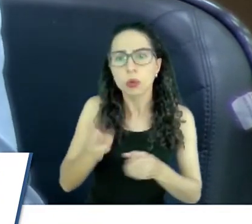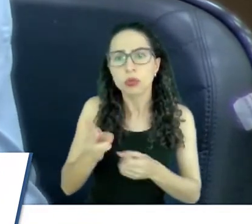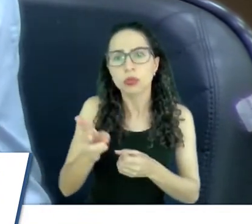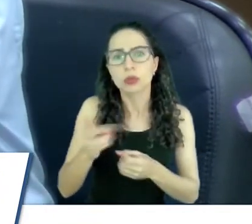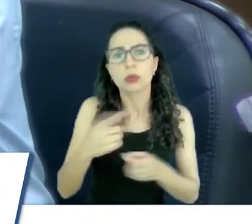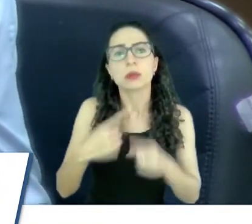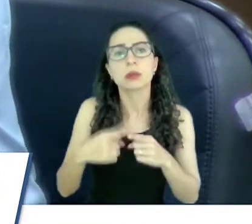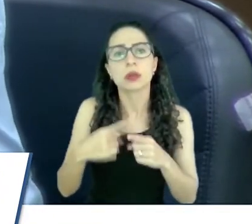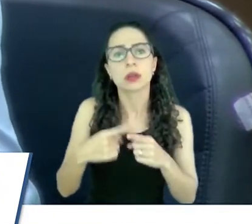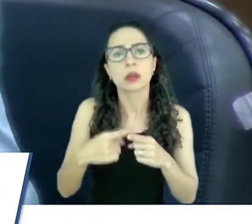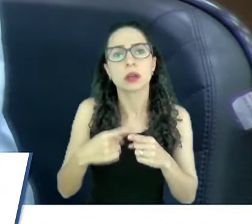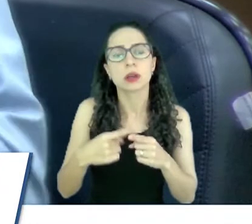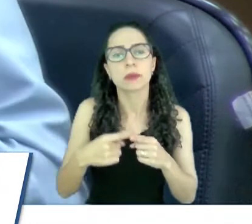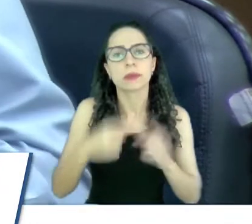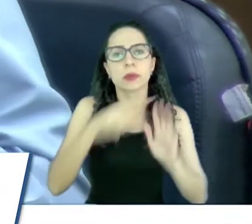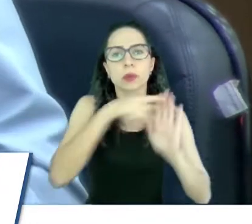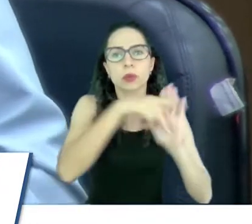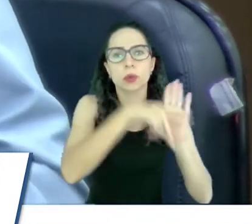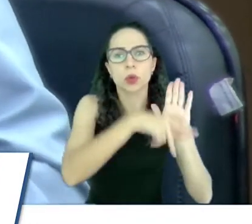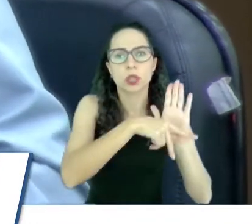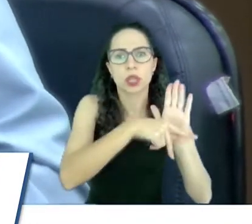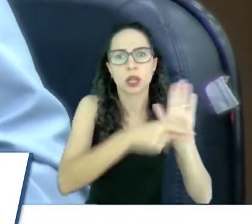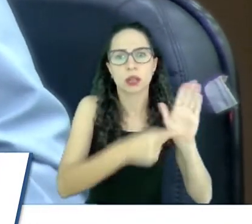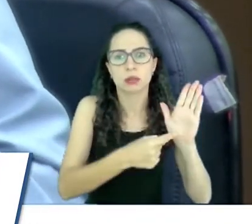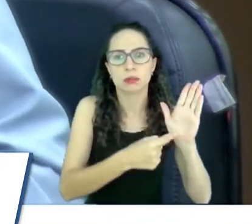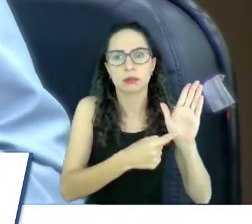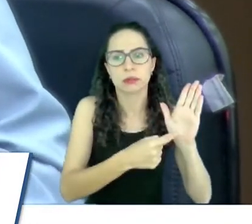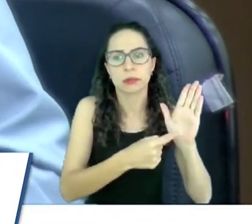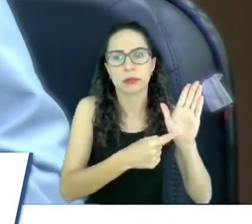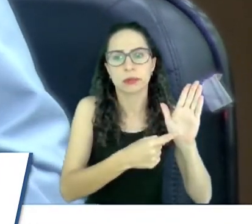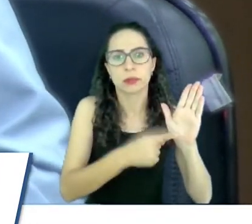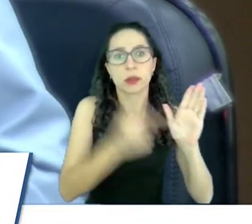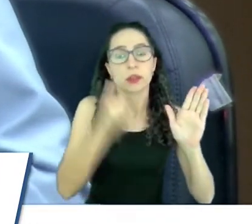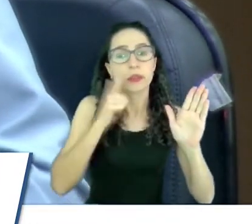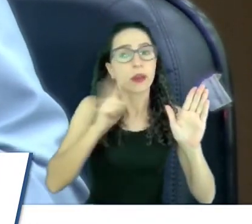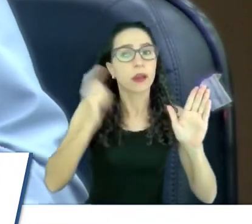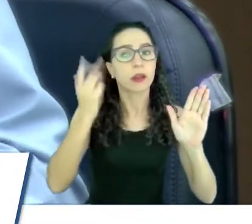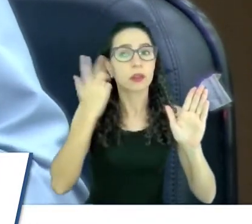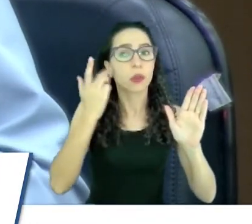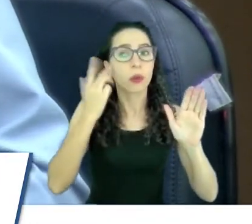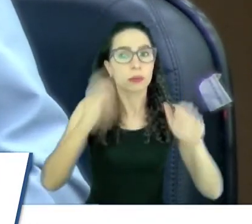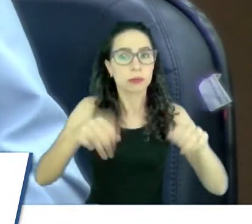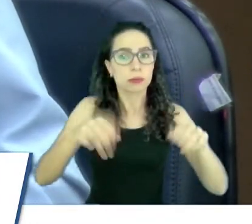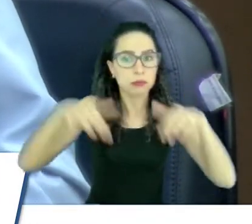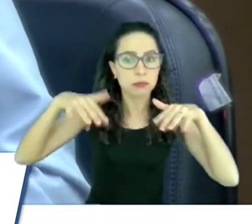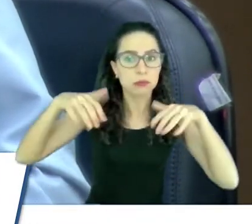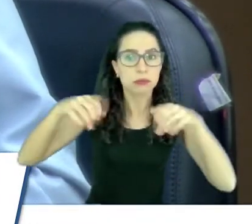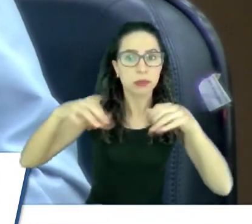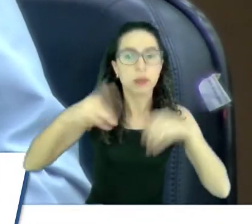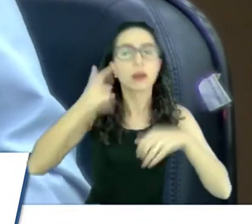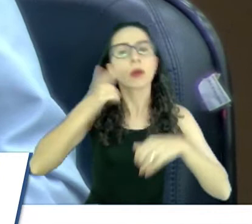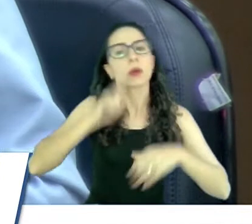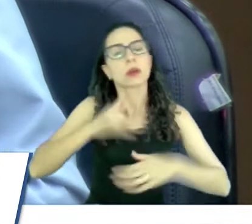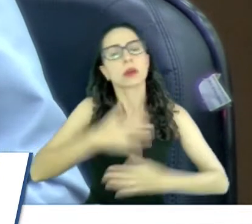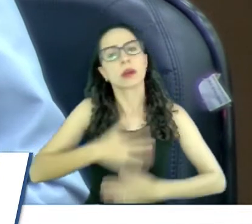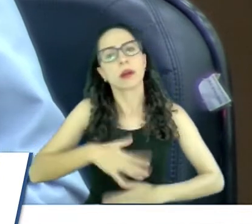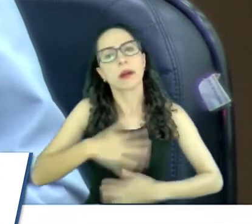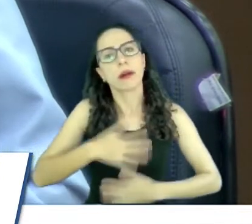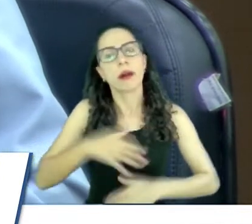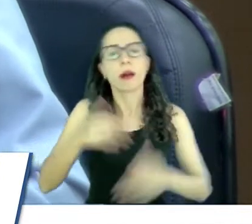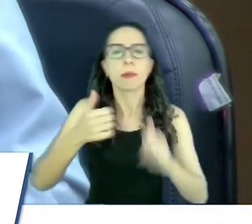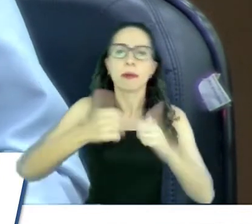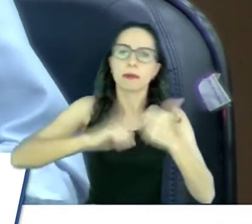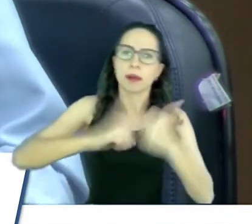os projetos. Se a gente tiver as sessões normais com expediente, nós vamos ter mais tranquilidade para analisar cada projeto que